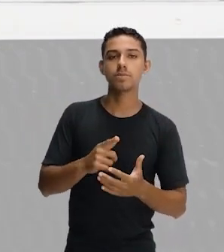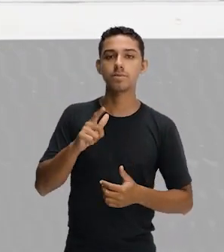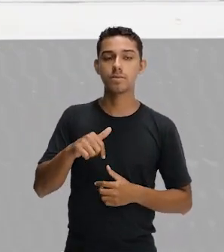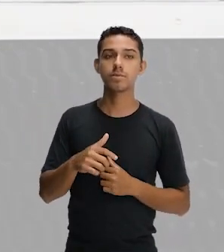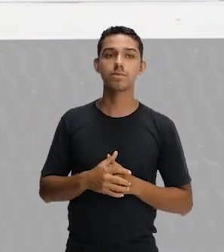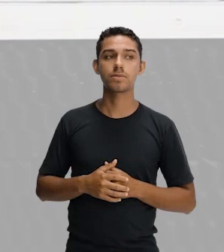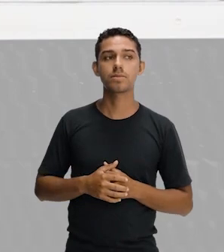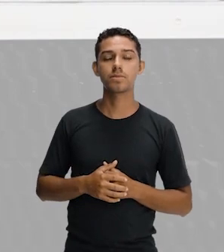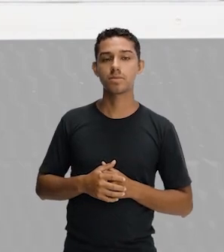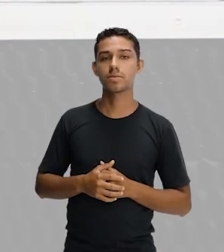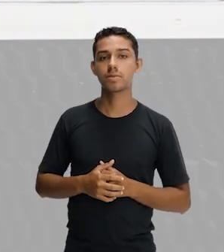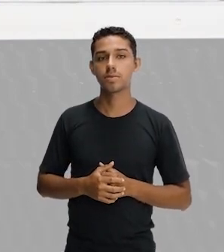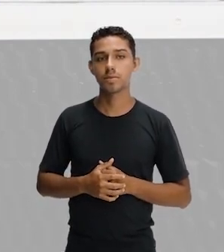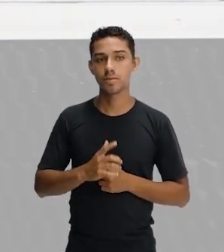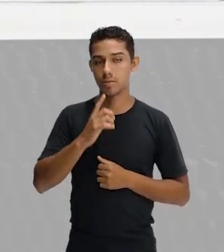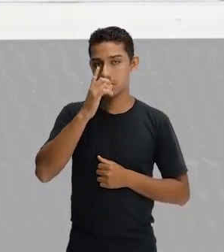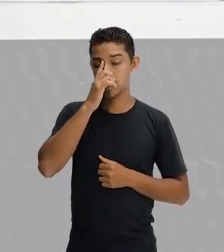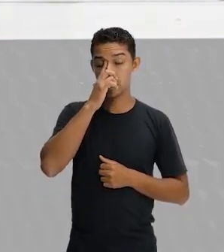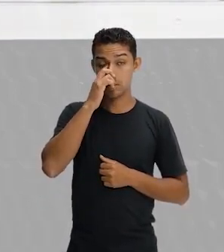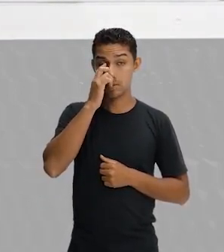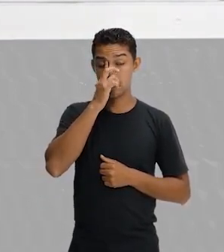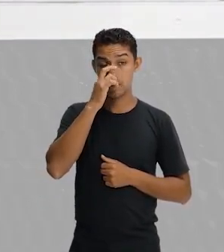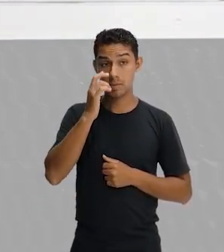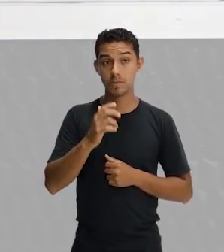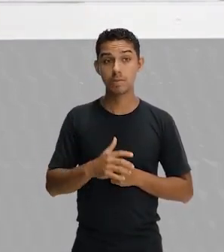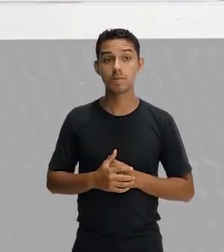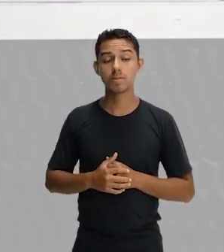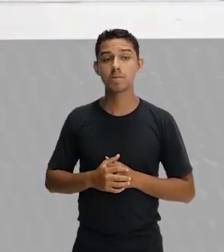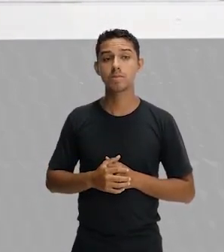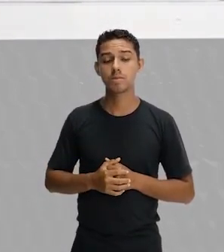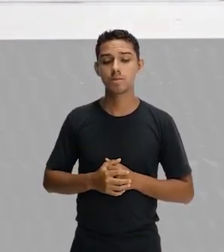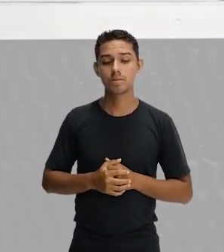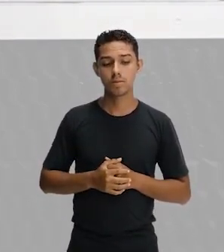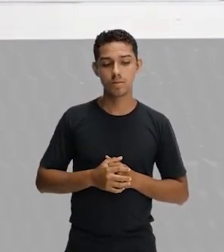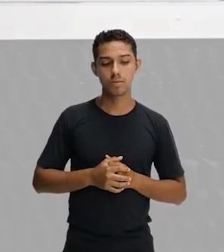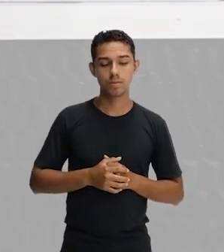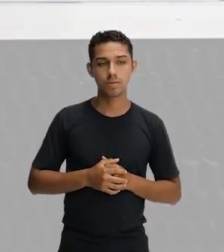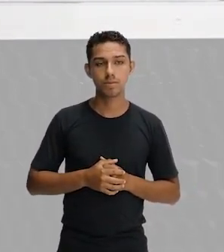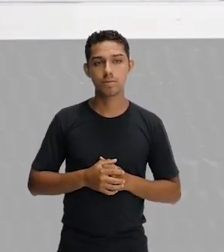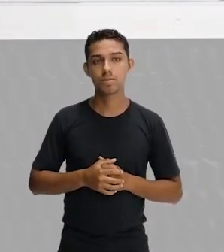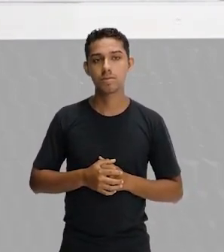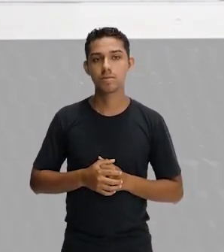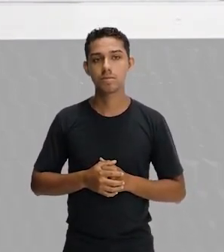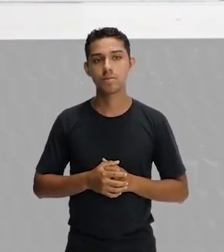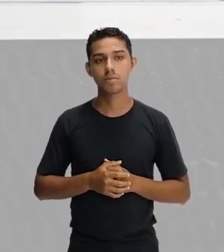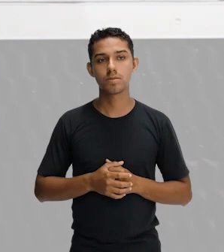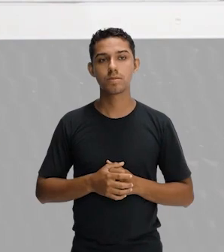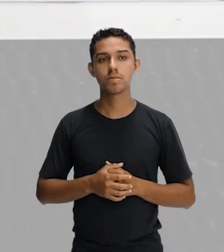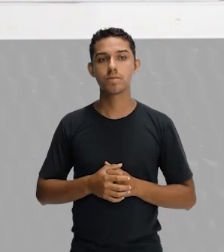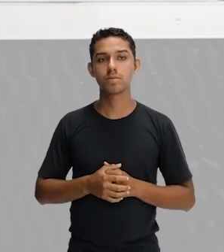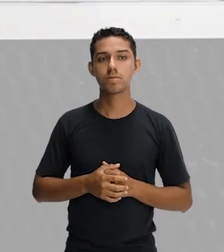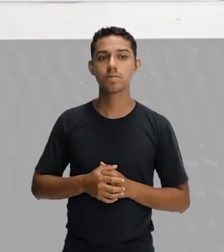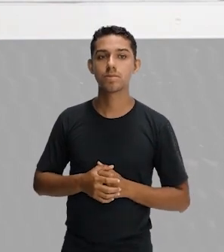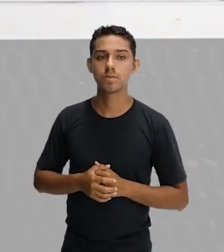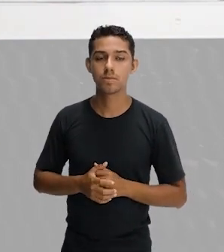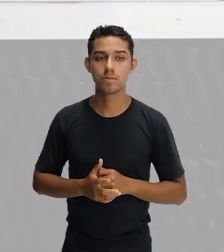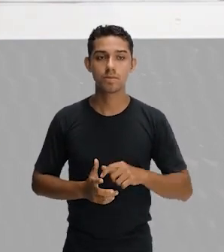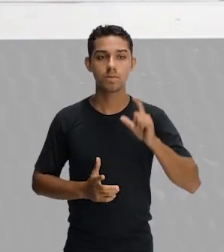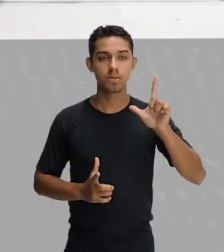ok? Então, na iminência também dele partir, nós temos também ele igual